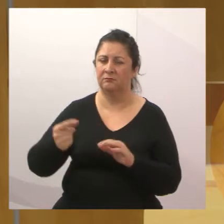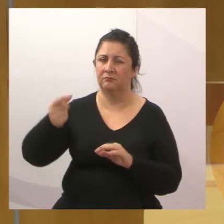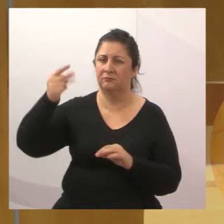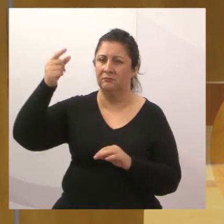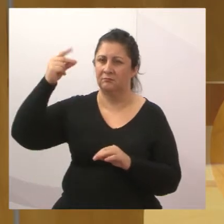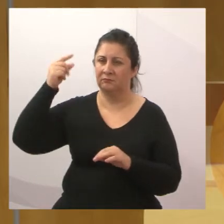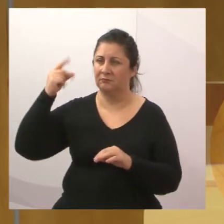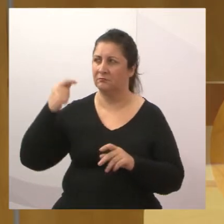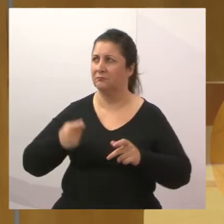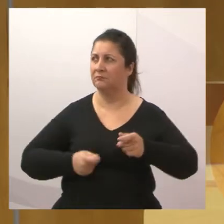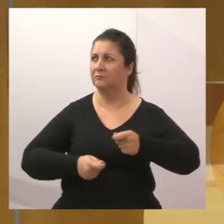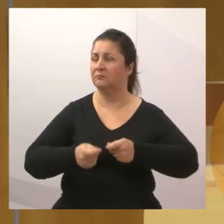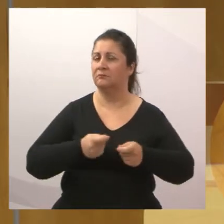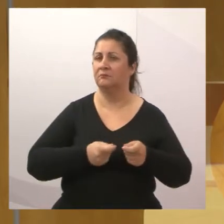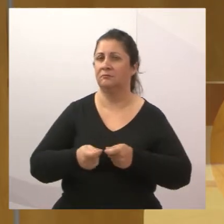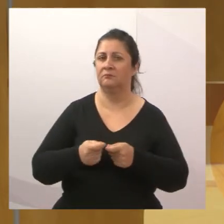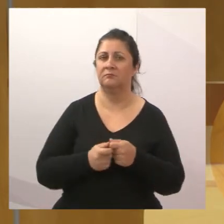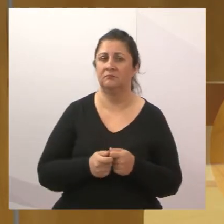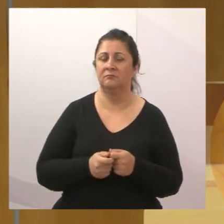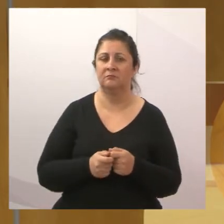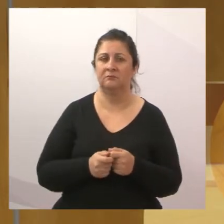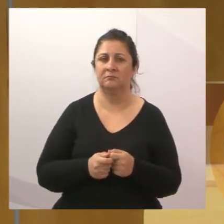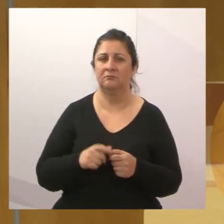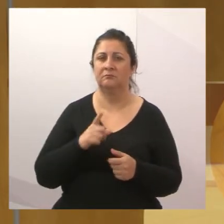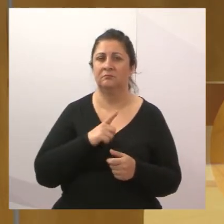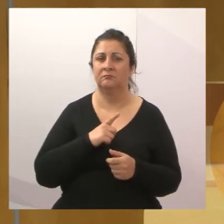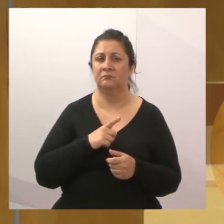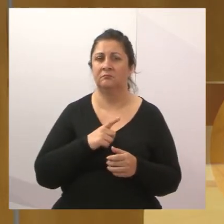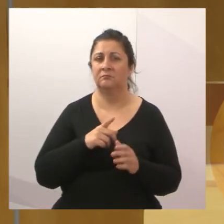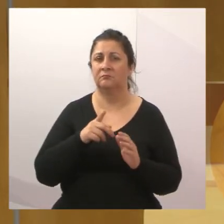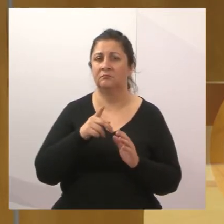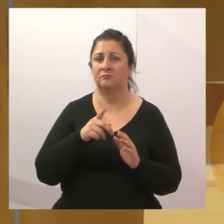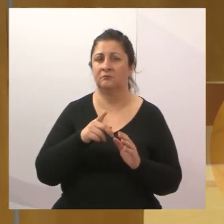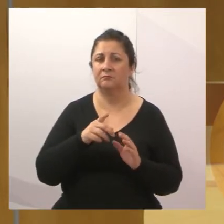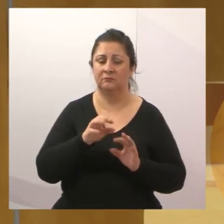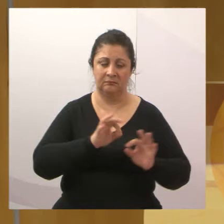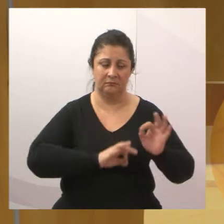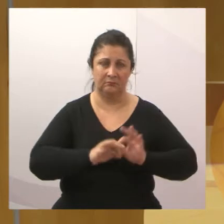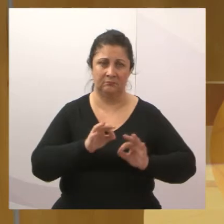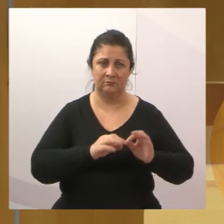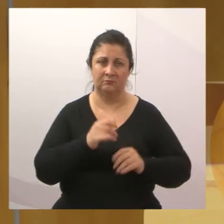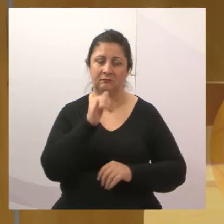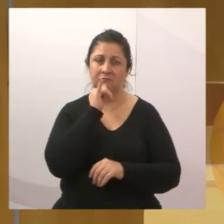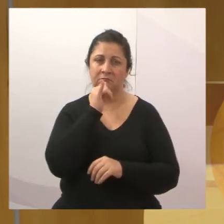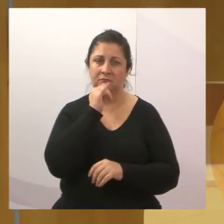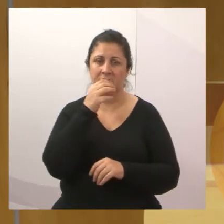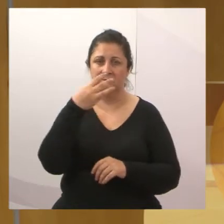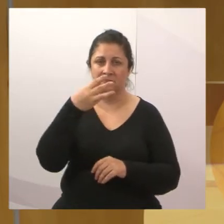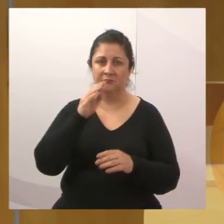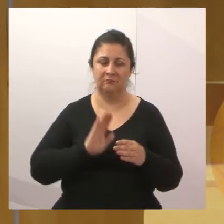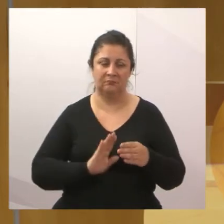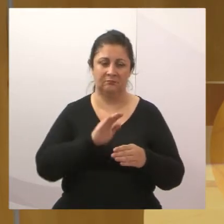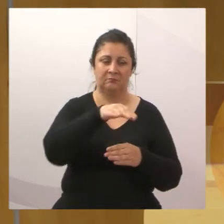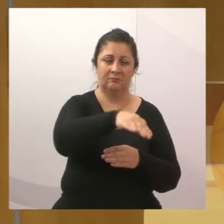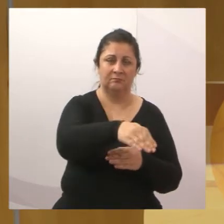da administração pública tem projetos, por exemplo, Terceira Ponte, que foi mencionado, desde